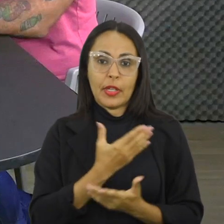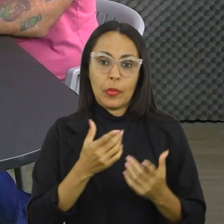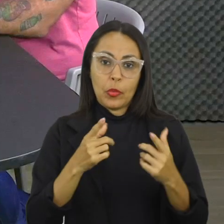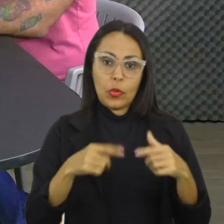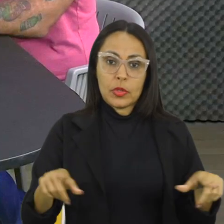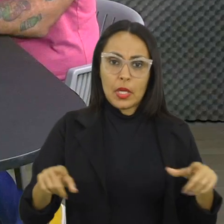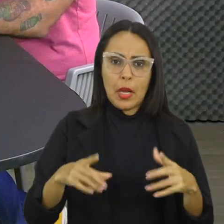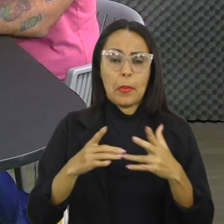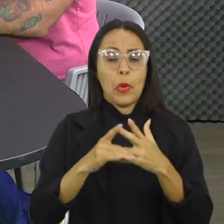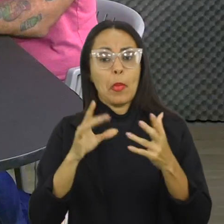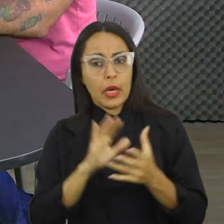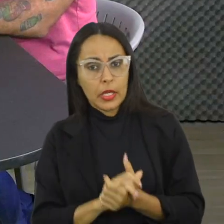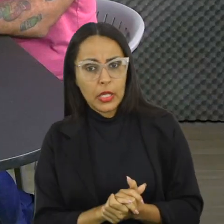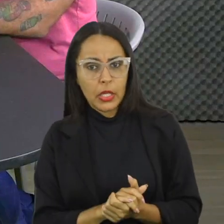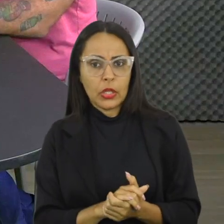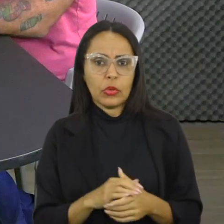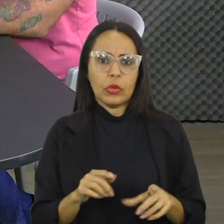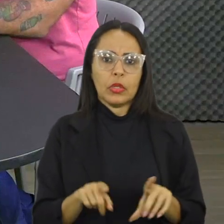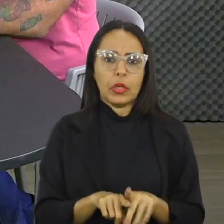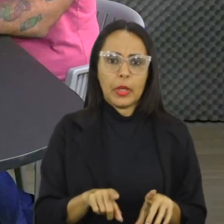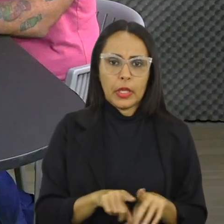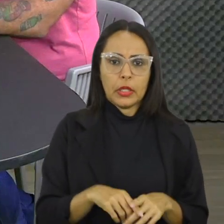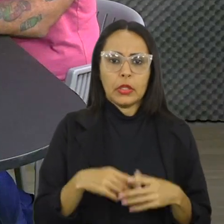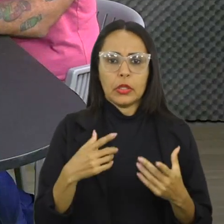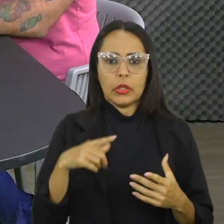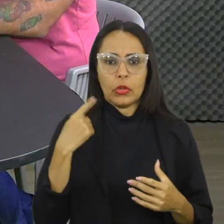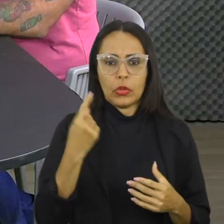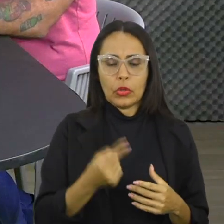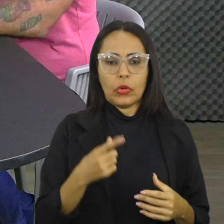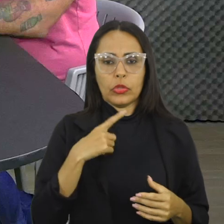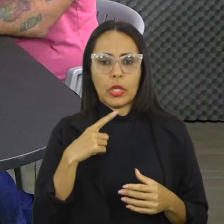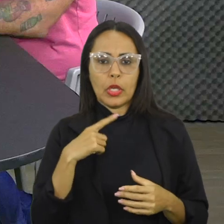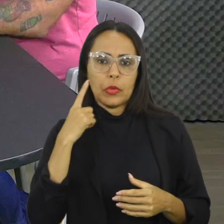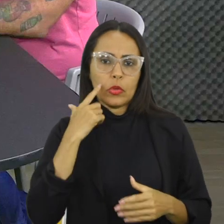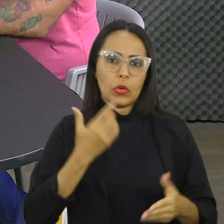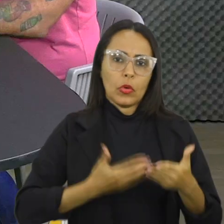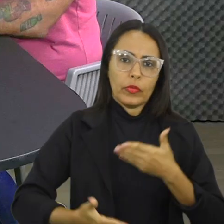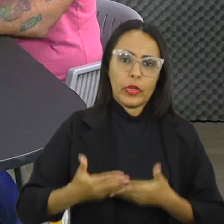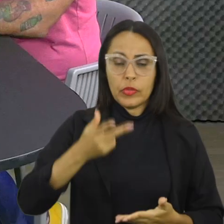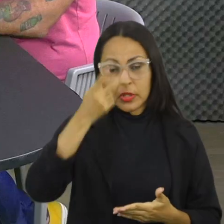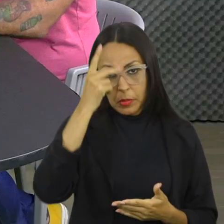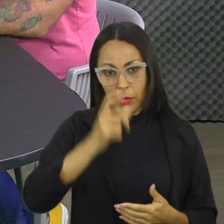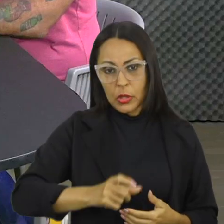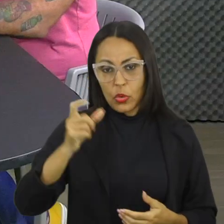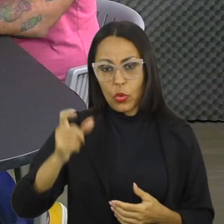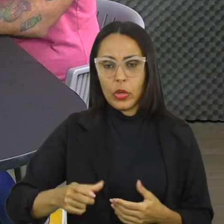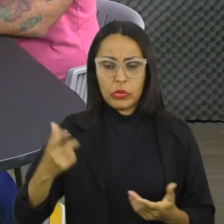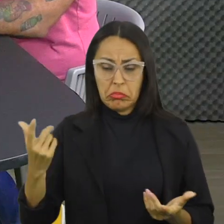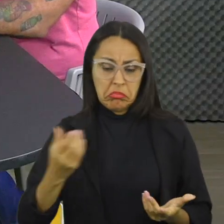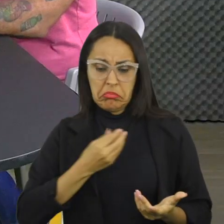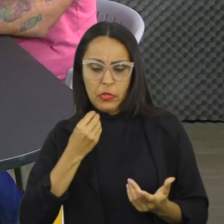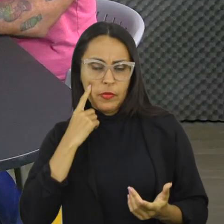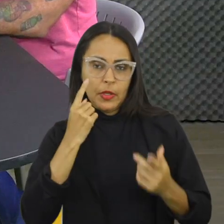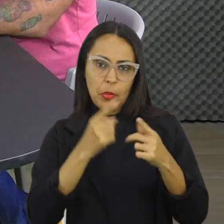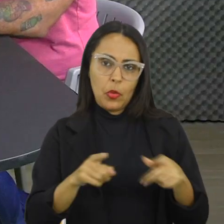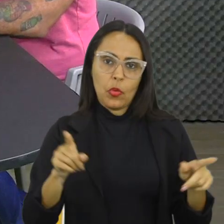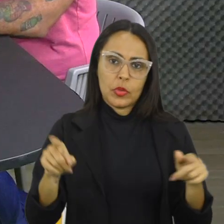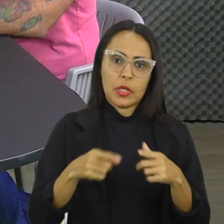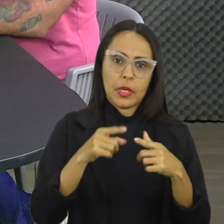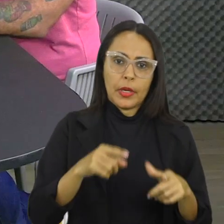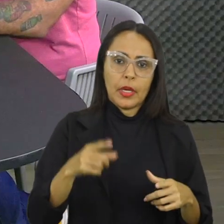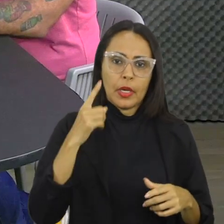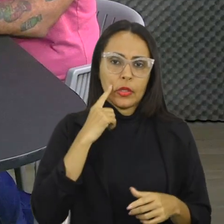música, meu marido, nós temos um convívio de pessoas que vivemos de música, né? Uhum. Não